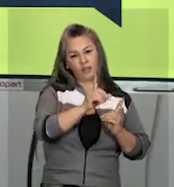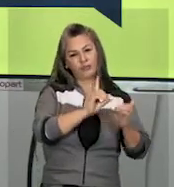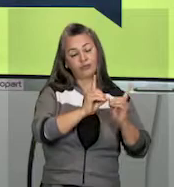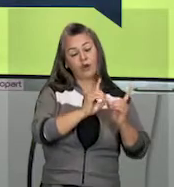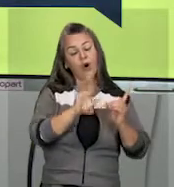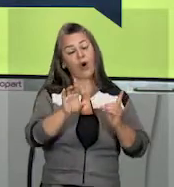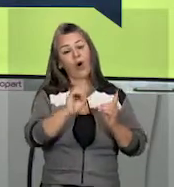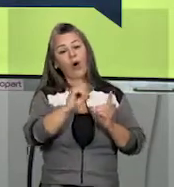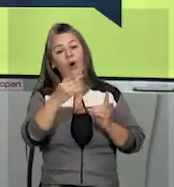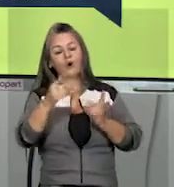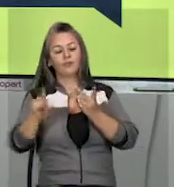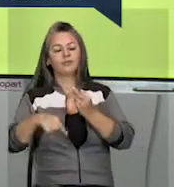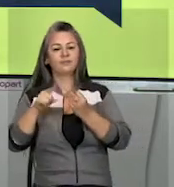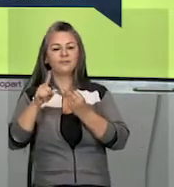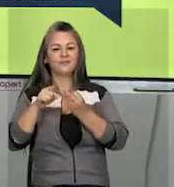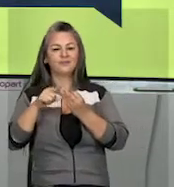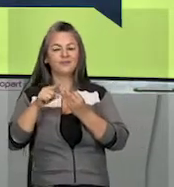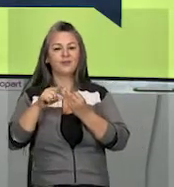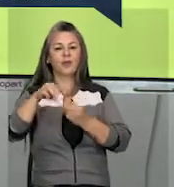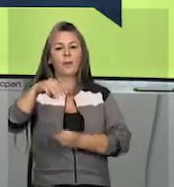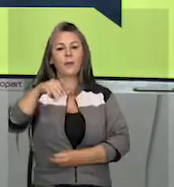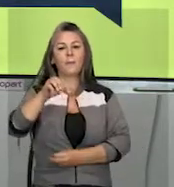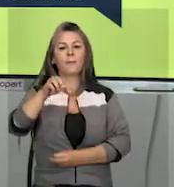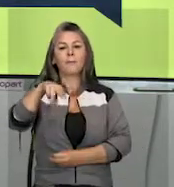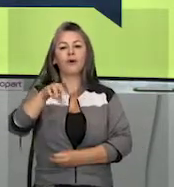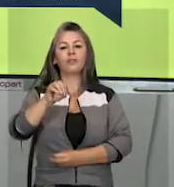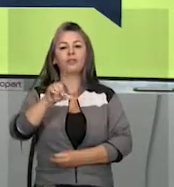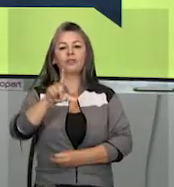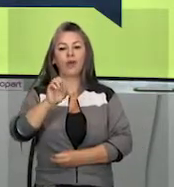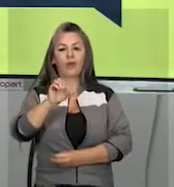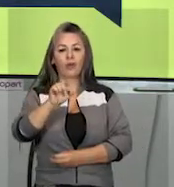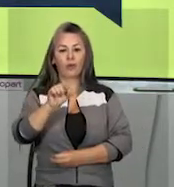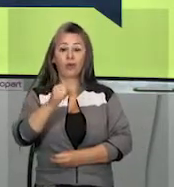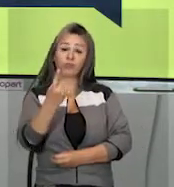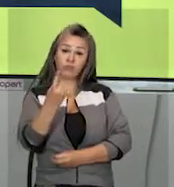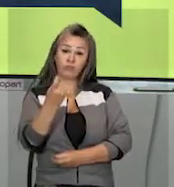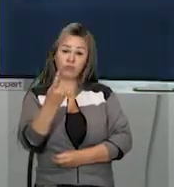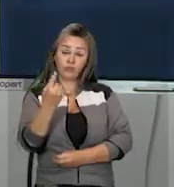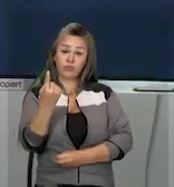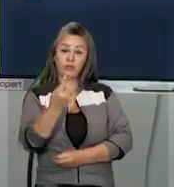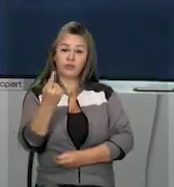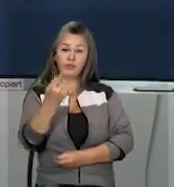fala. Quando ele representa aquela cena ou ato sozinho.